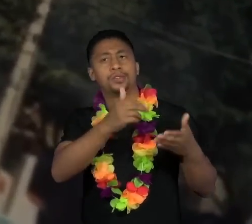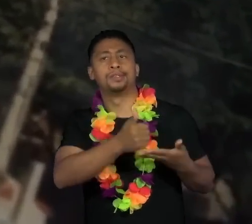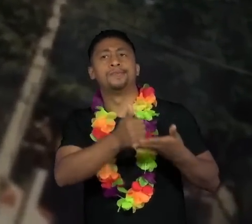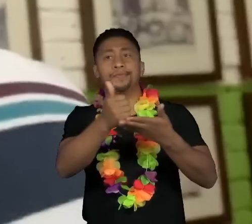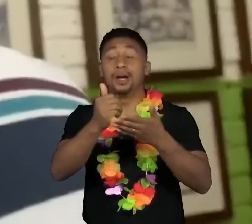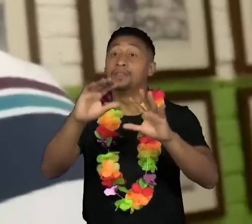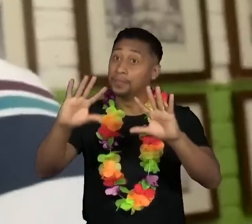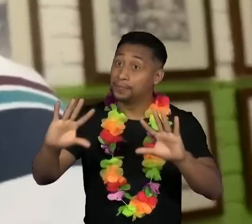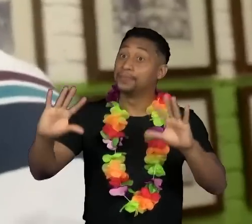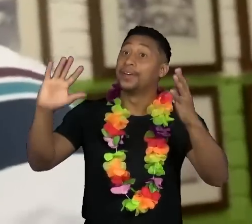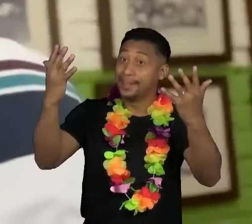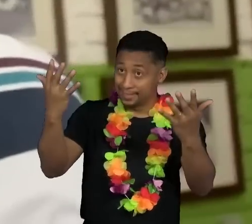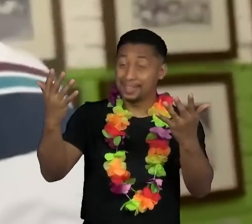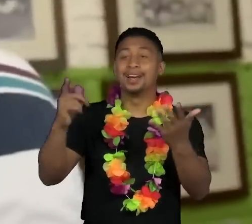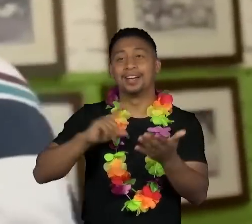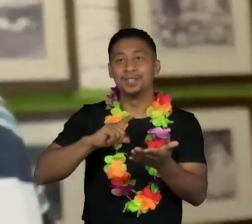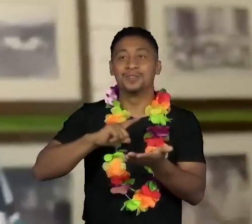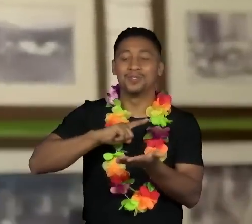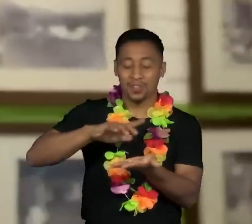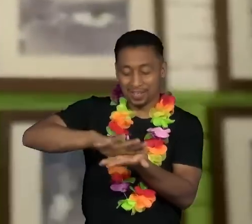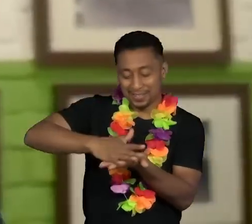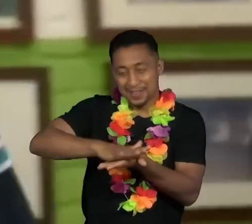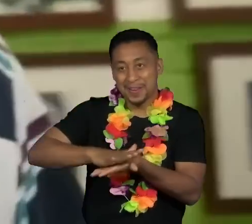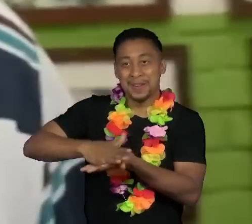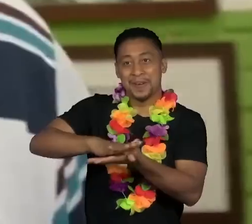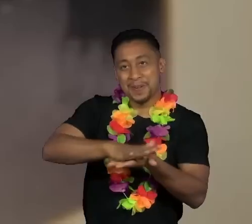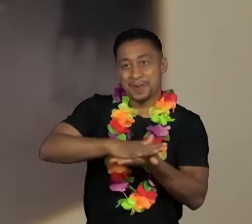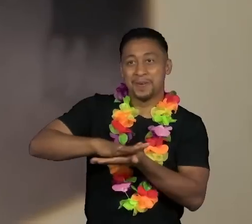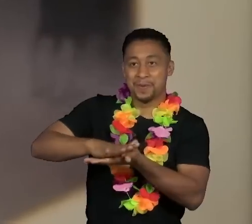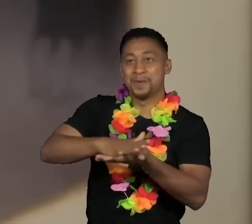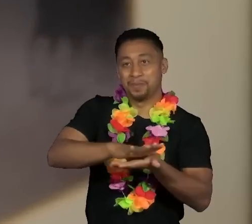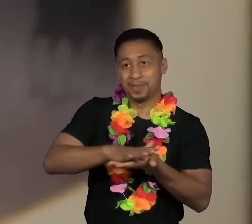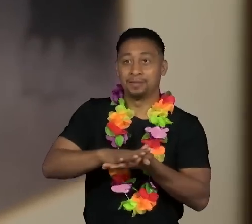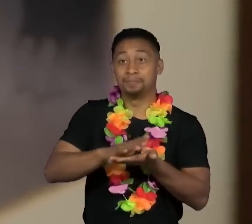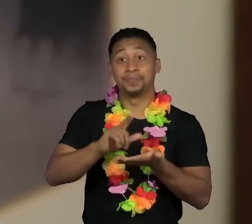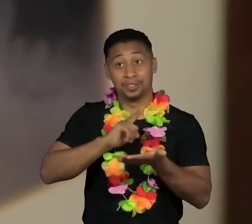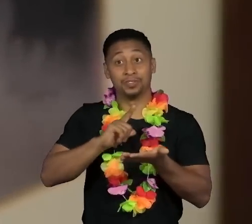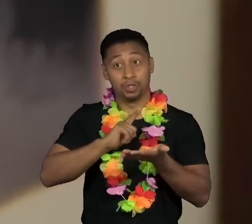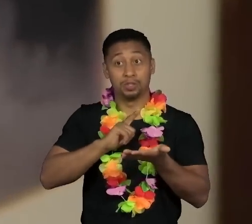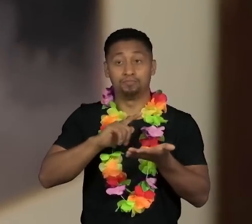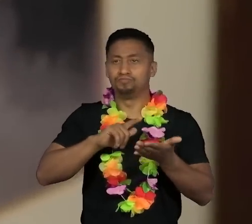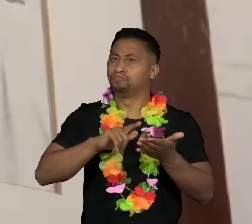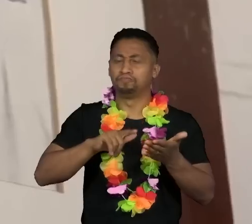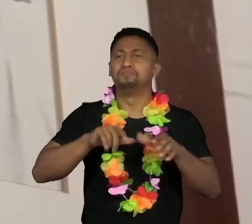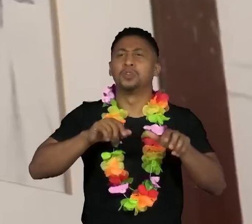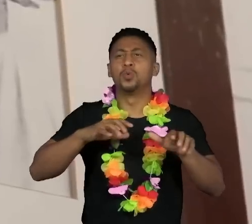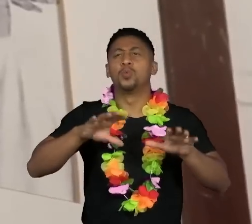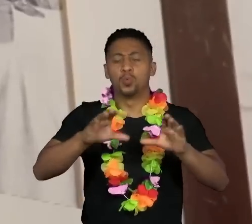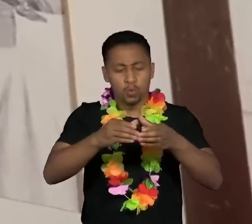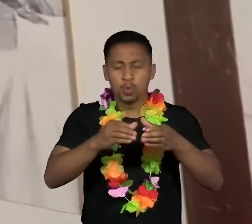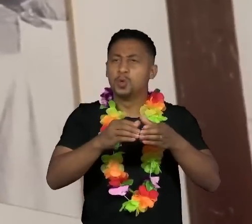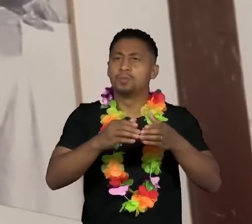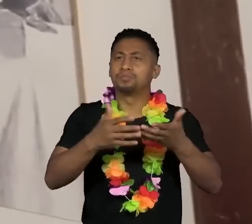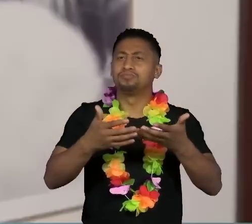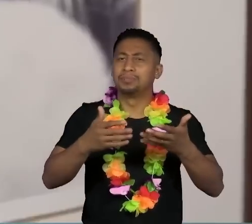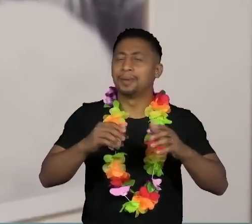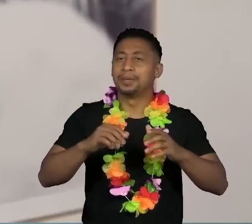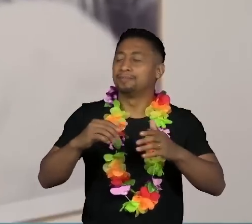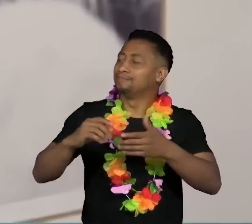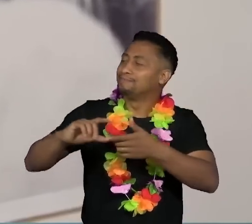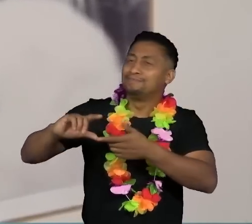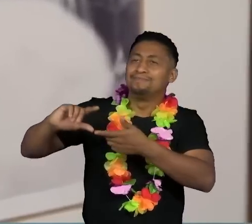festas acontece o samba rural, nessas festas acontece o jongo, acontece uma série de manifestações